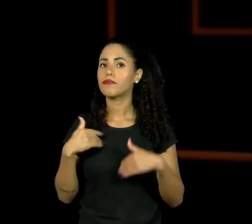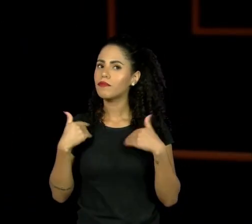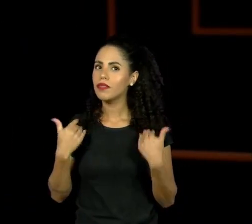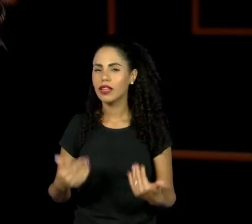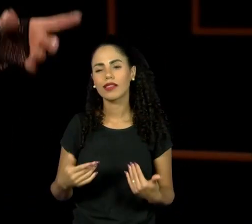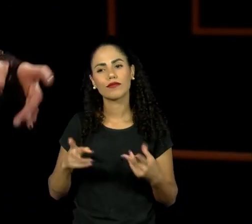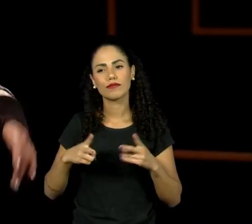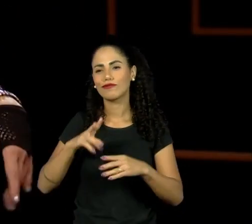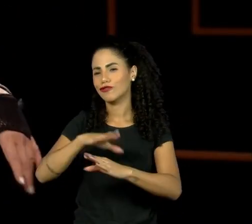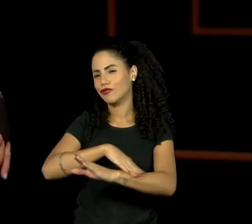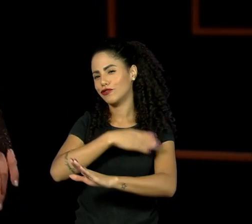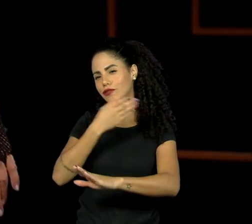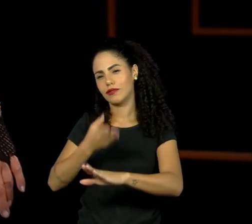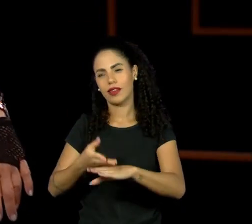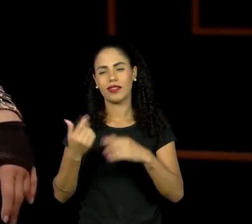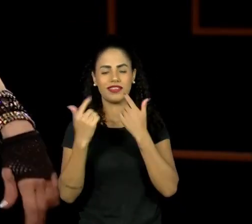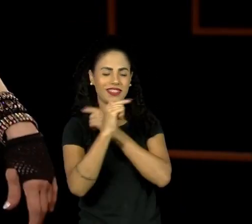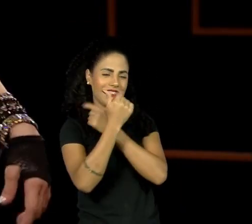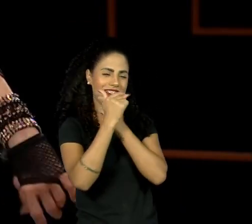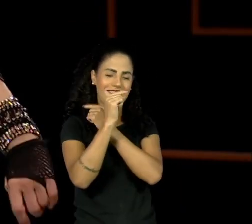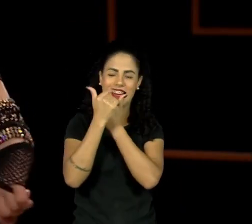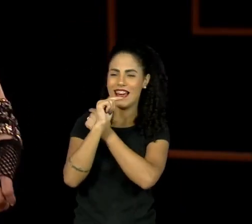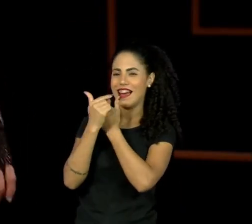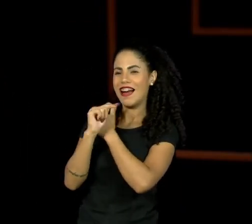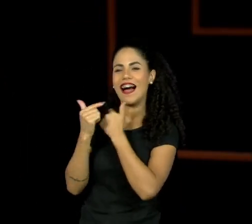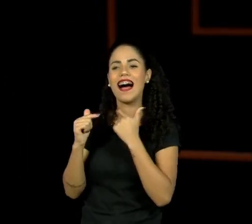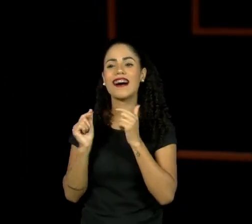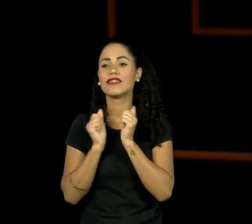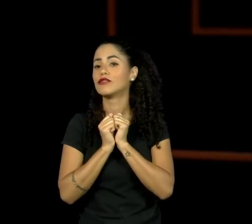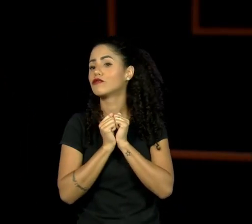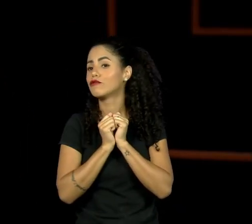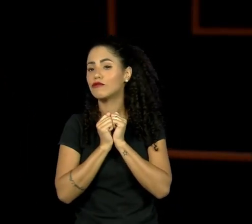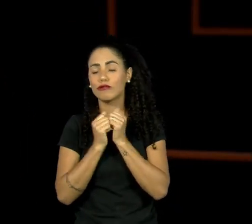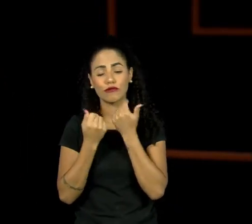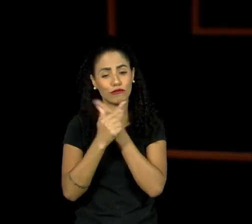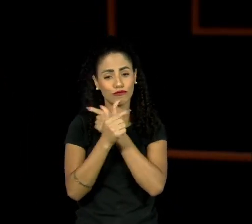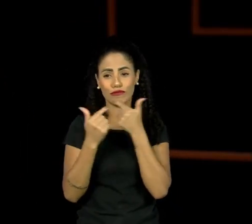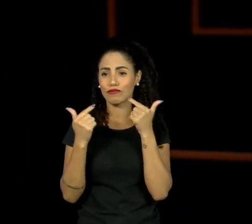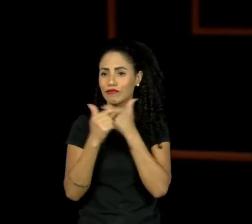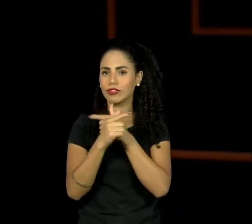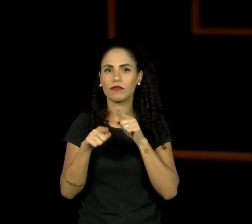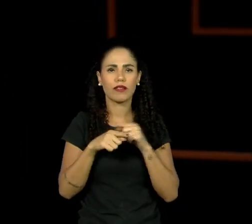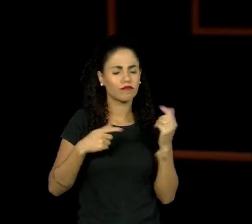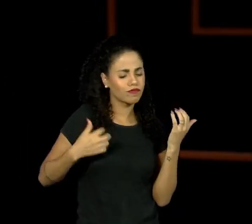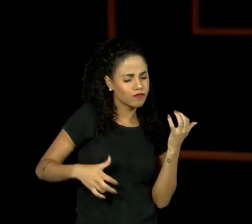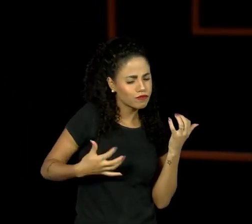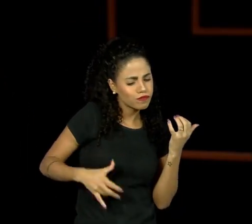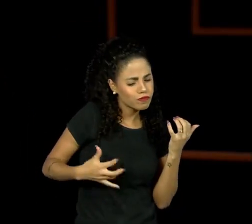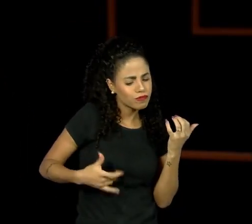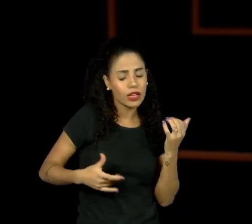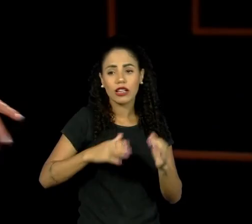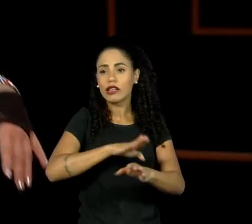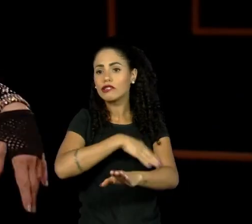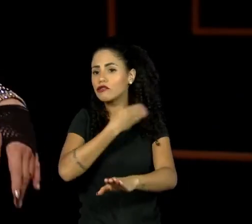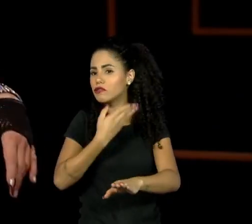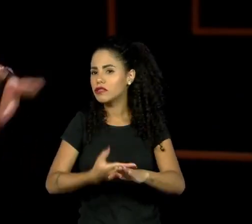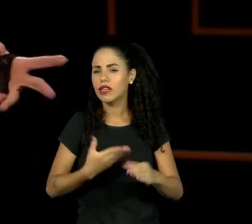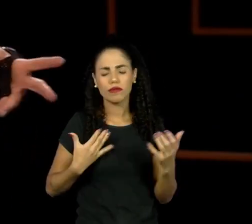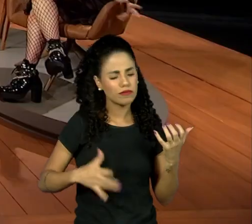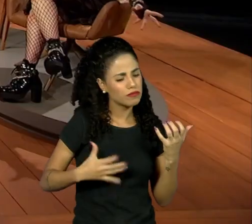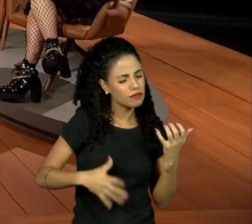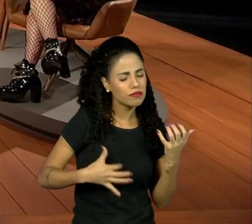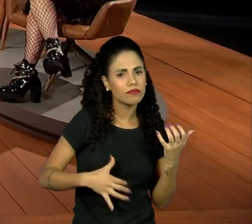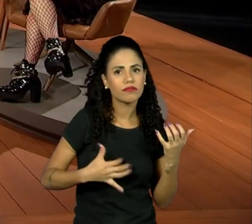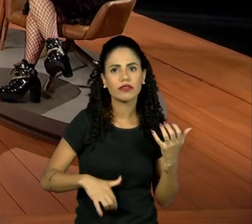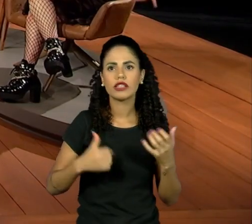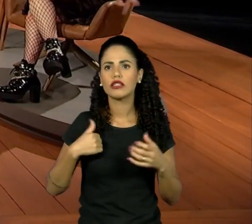ele, o dia inteiro, ele acabava de... A gente morria de rir com ele. E o dia inteiro, Pepeu e Moraes tocando sem parar, o dia inteiro. E o dia inteiro